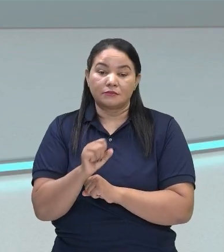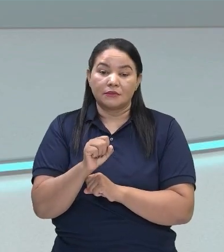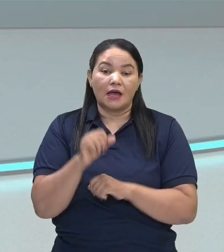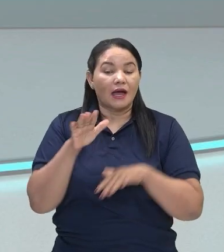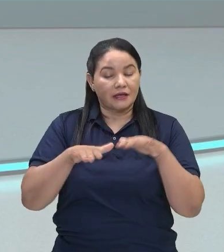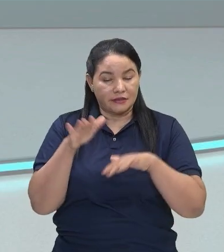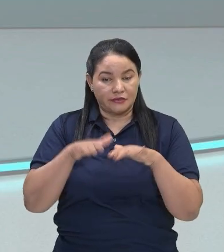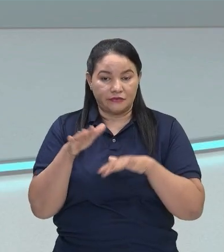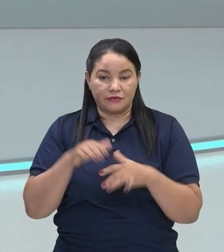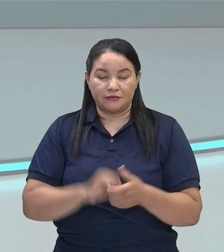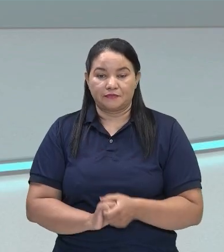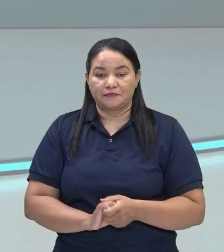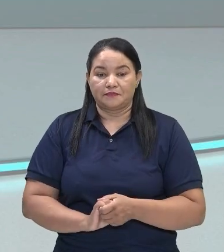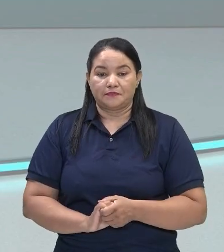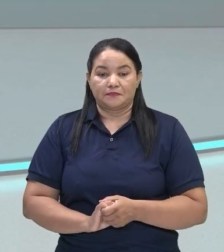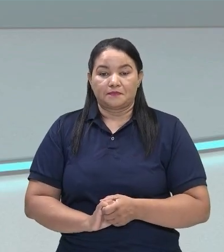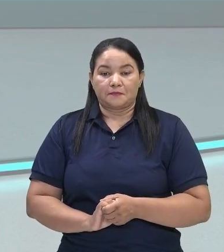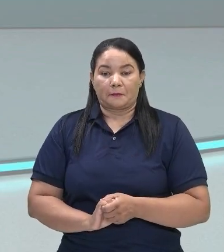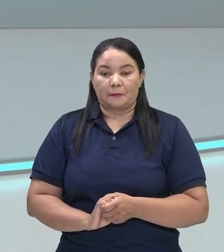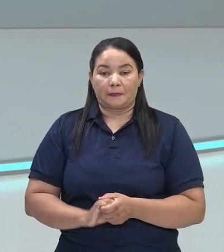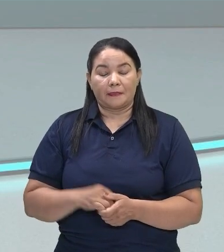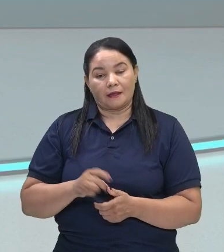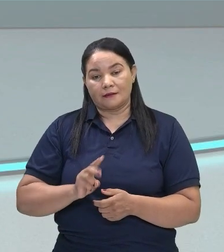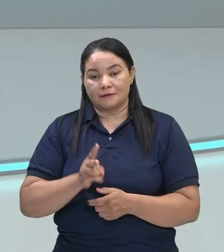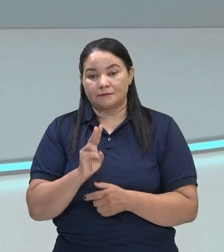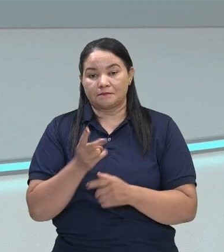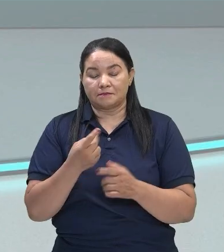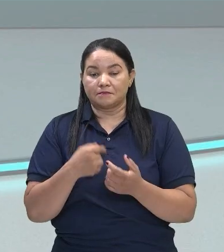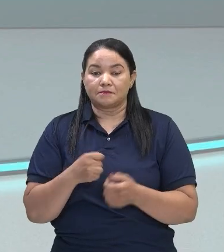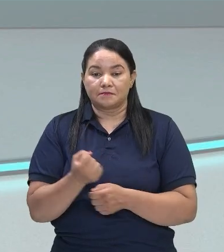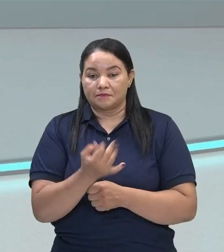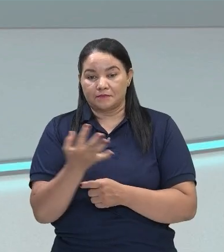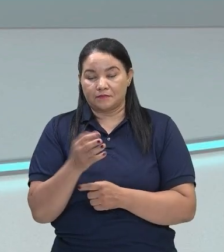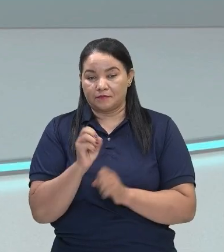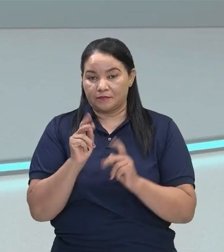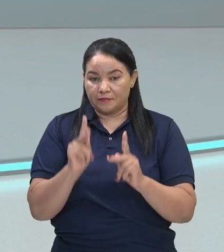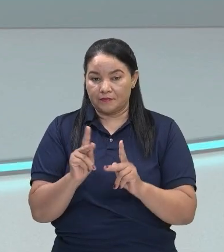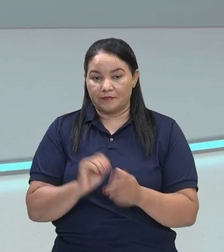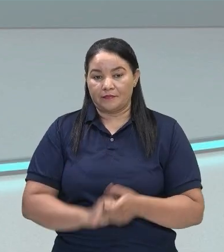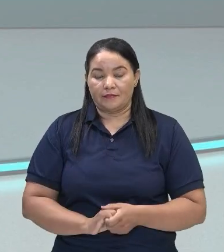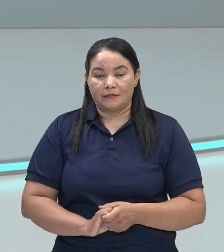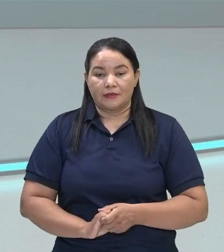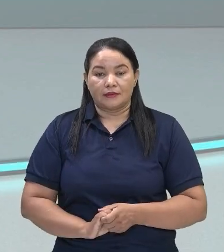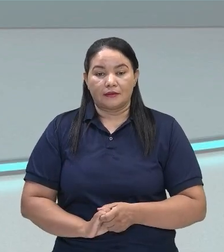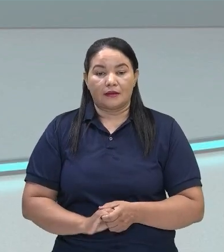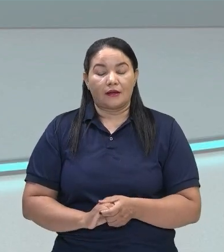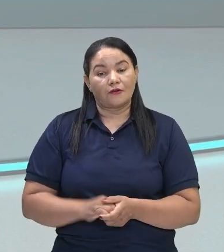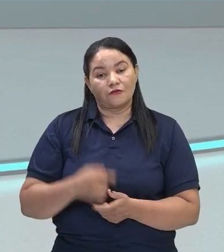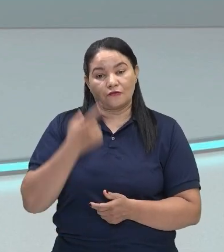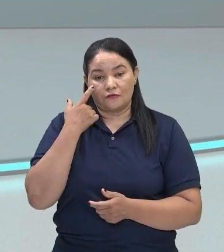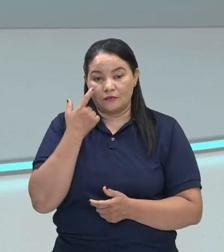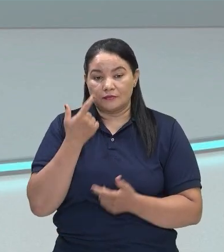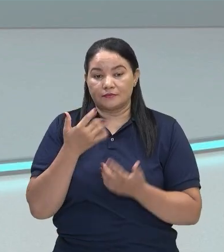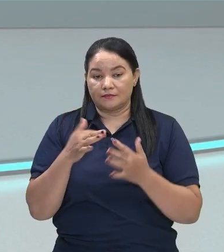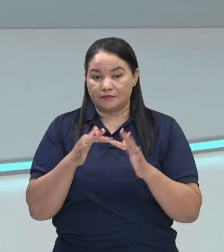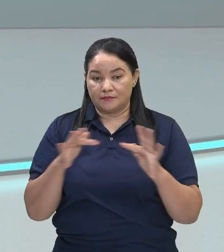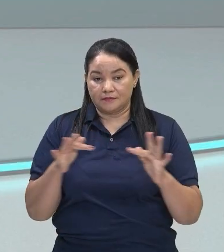é formado pela presença do S logo após o substantivo, tá certo? Então, nós vimos aí esses